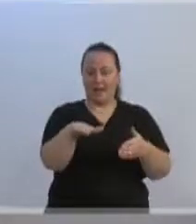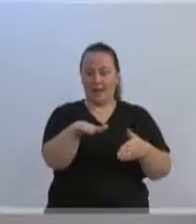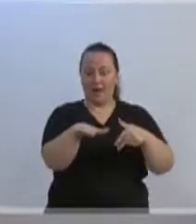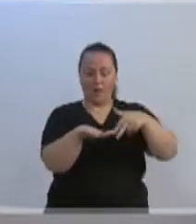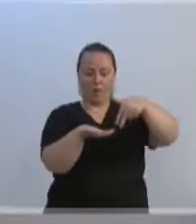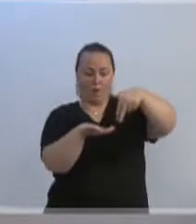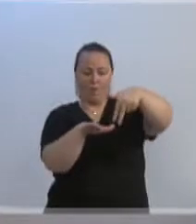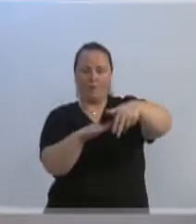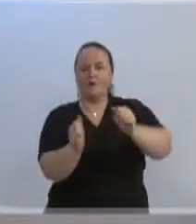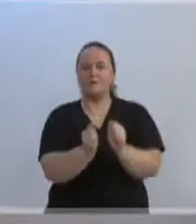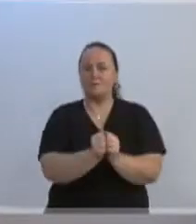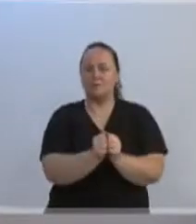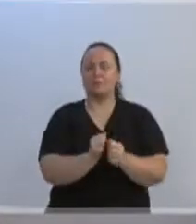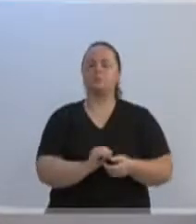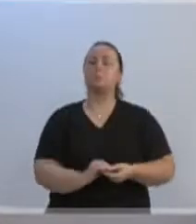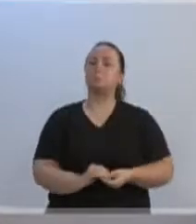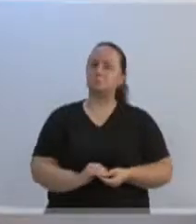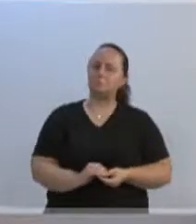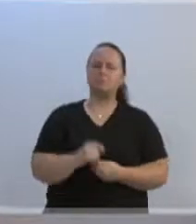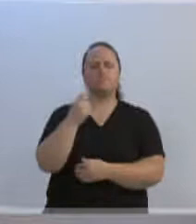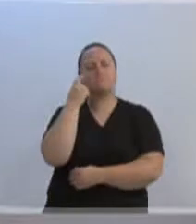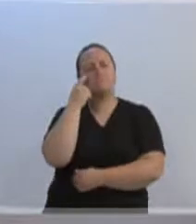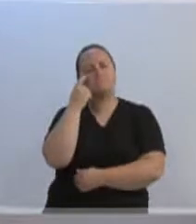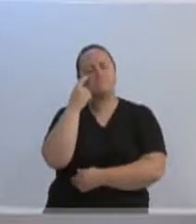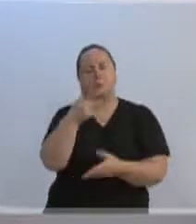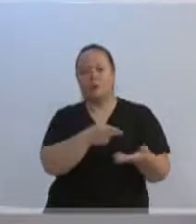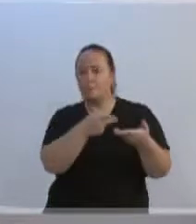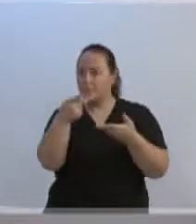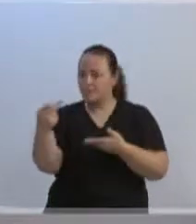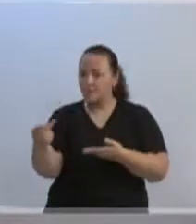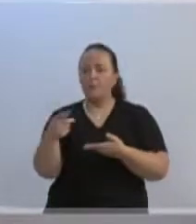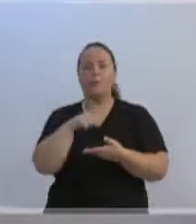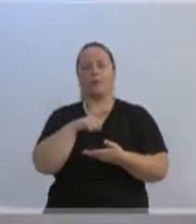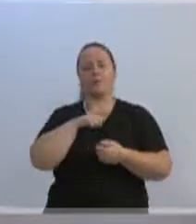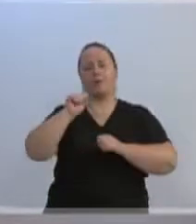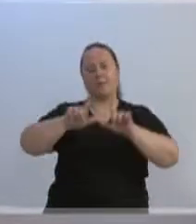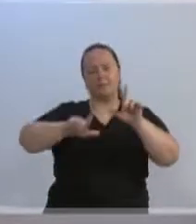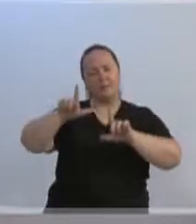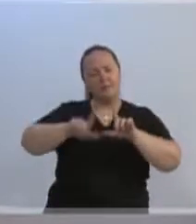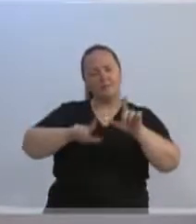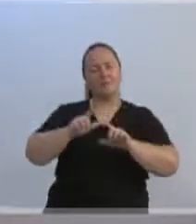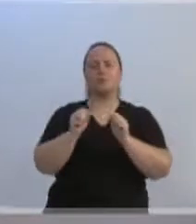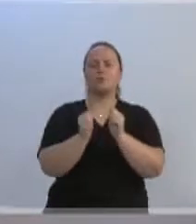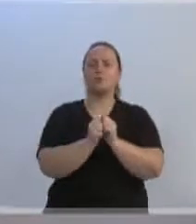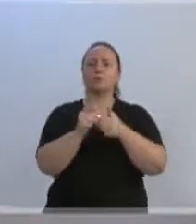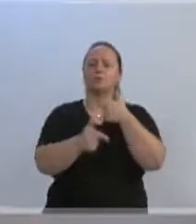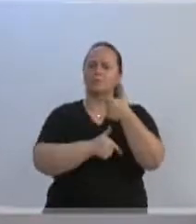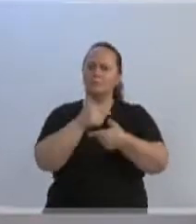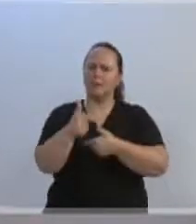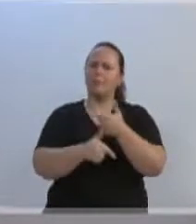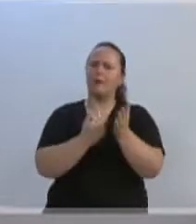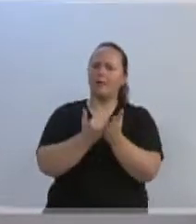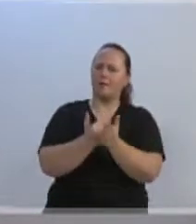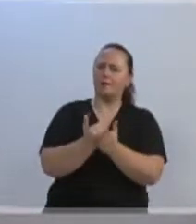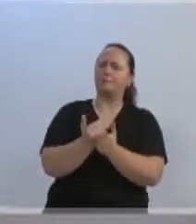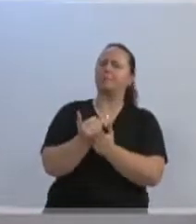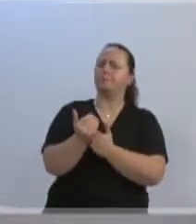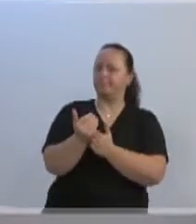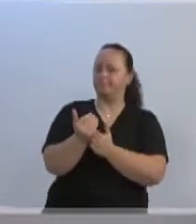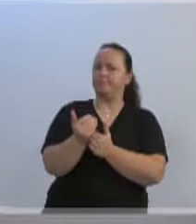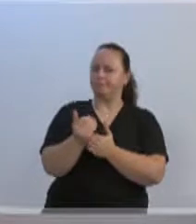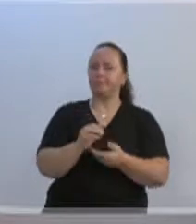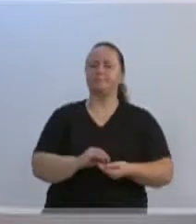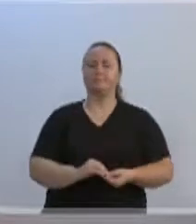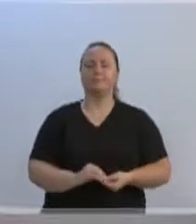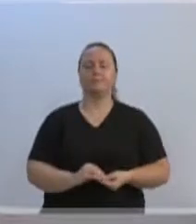nada fácil e nós fomos fazer uma visita levamos a tv legislativa fizemos fizemos um trabalho de base e